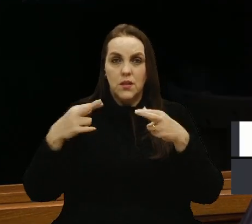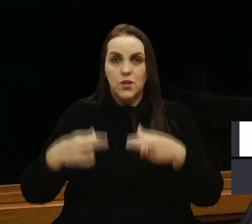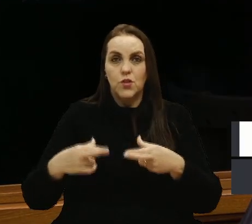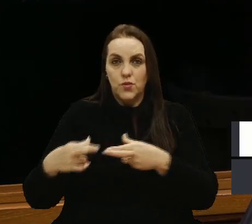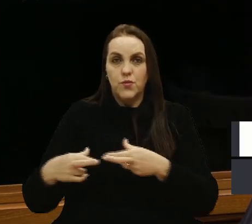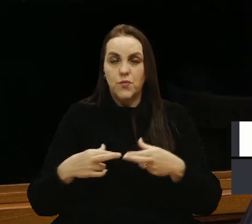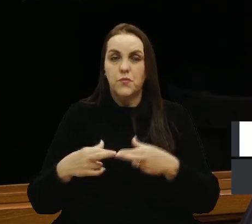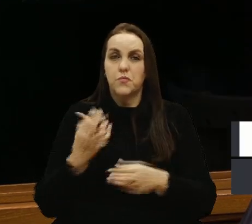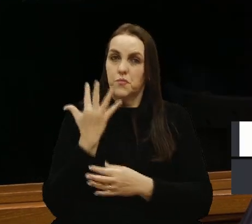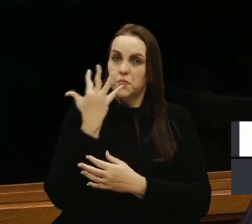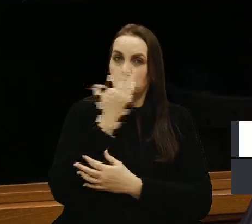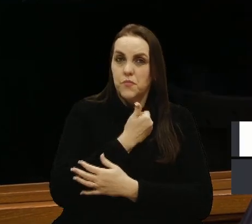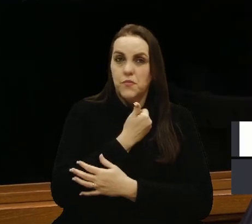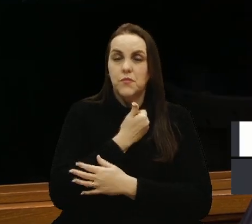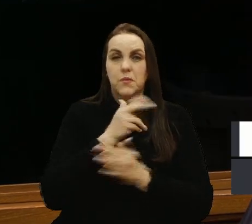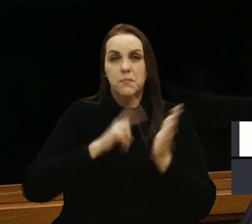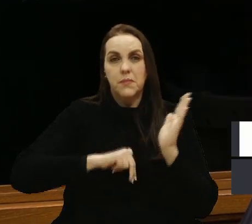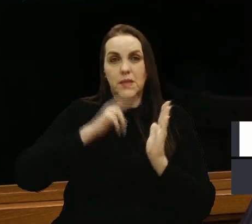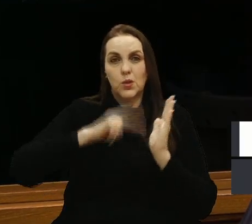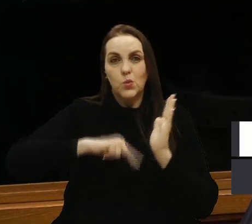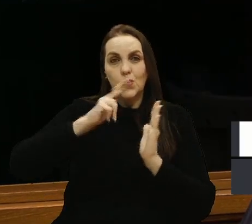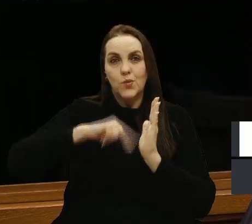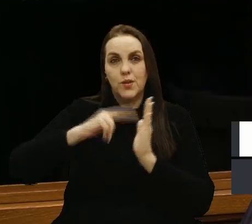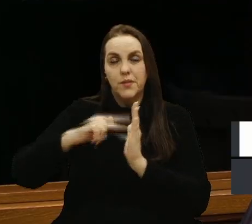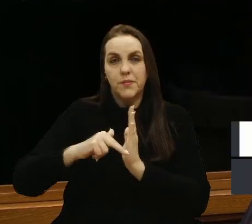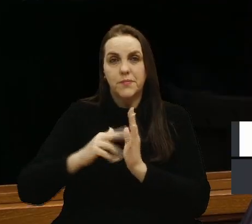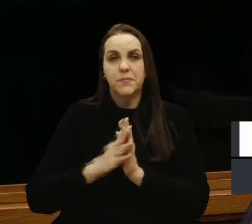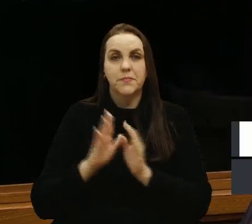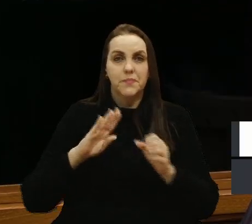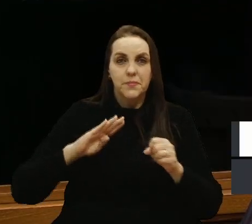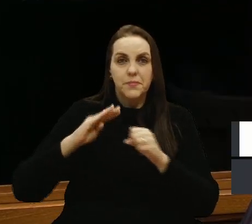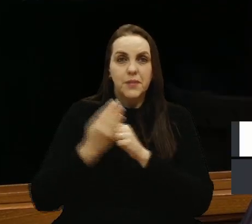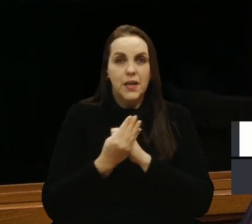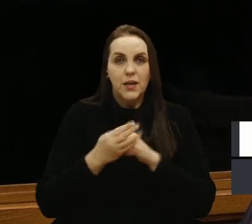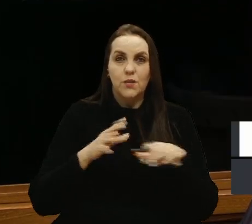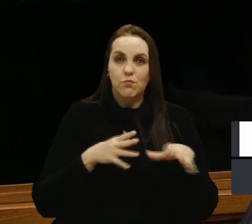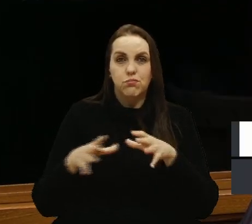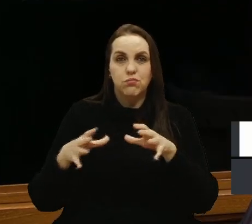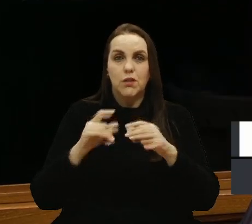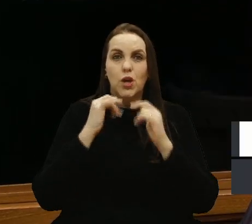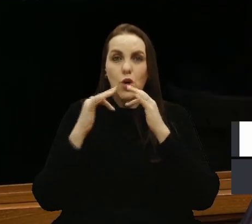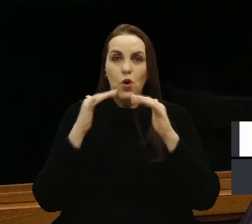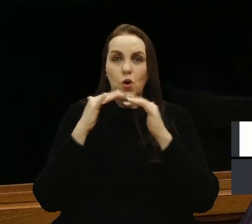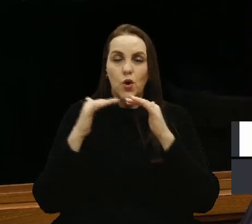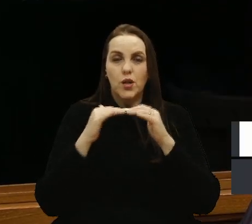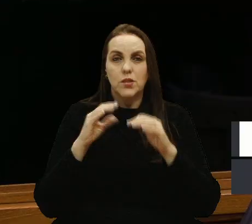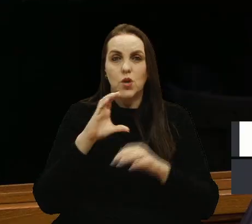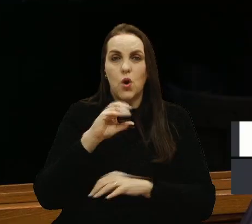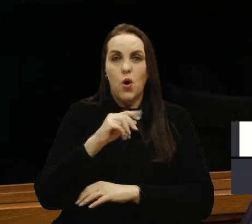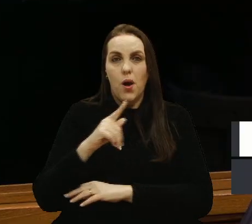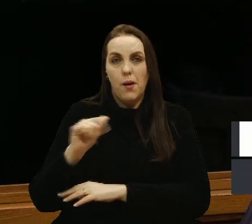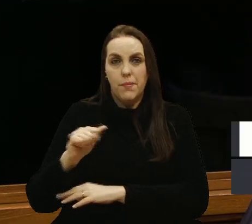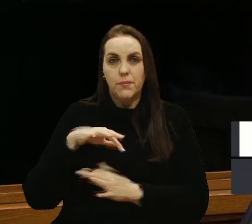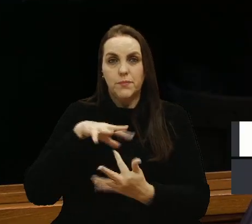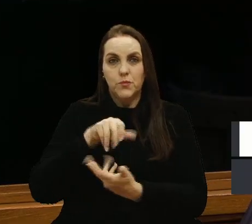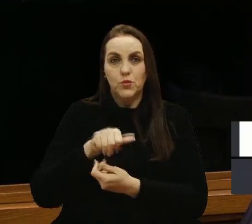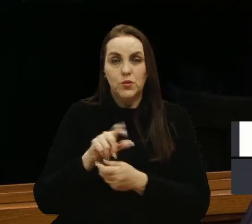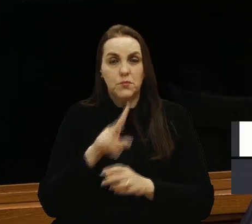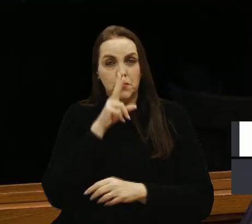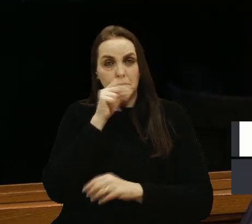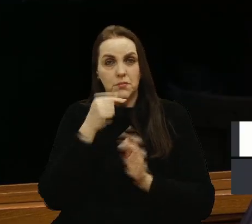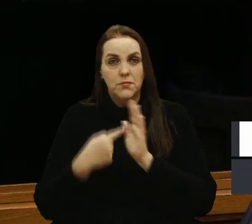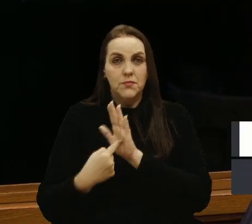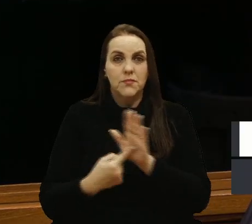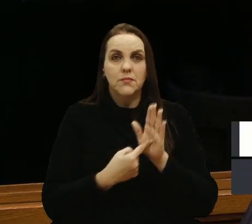bonito, né, pintaram, enfim, o bairro, né, com as cores da Copa, e demonstraram a força daquela comunidade.